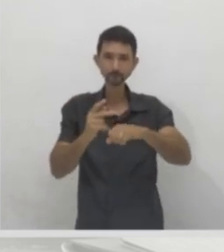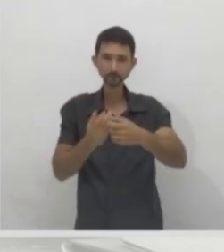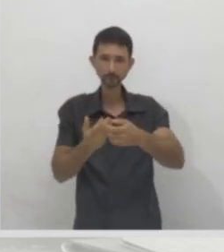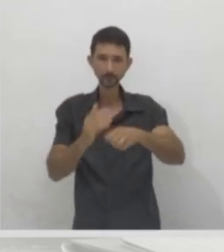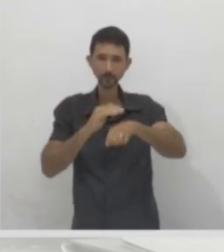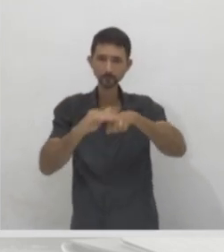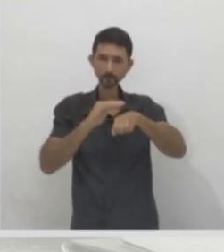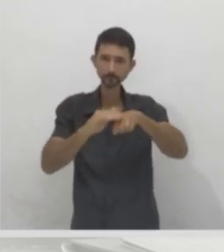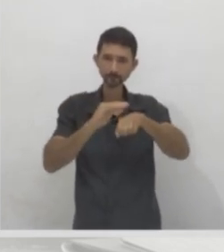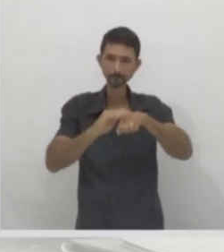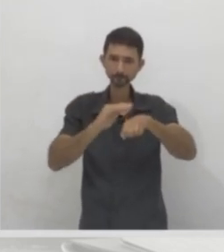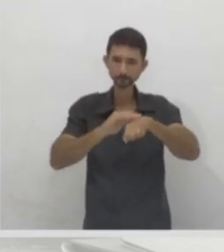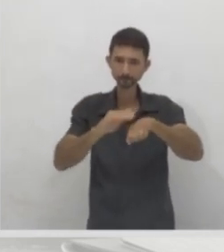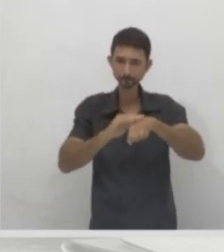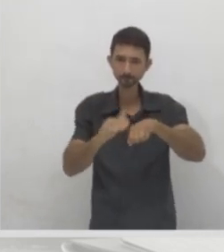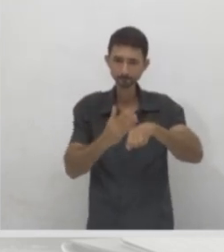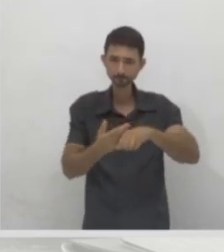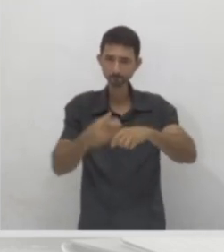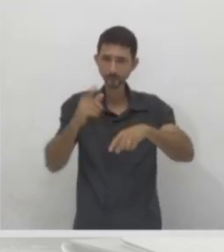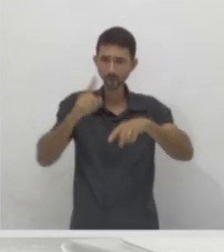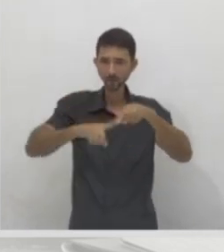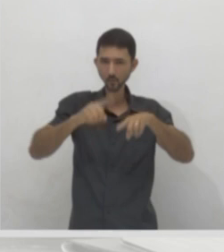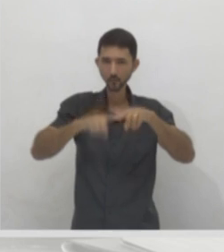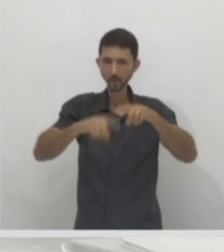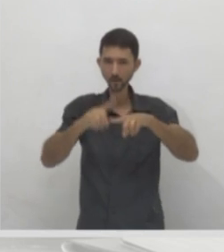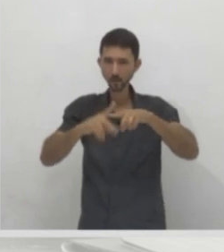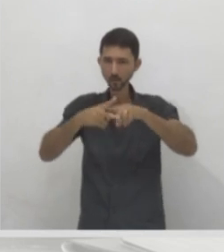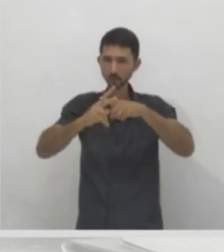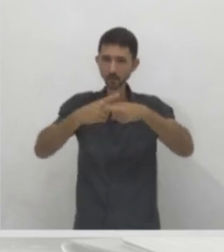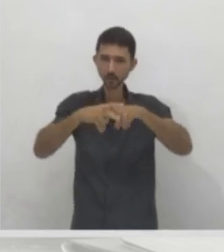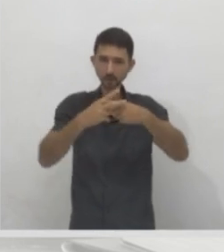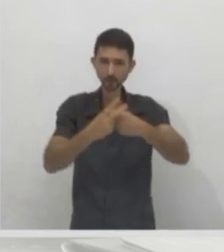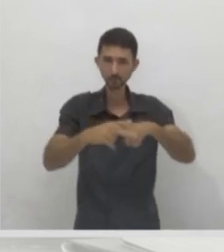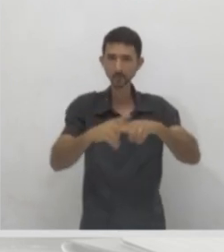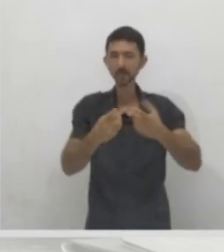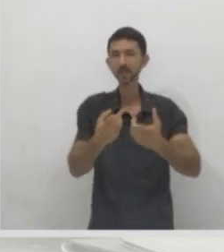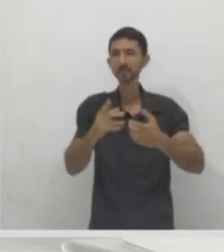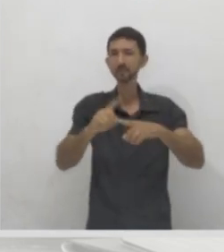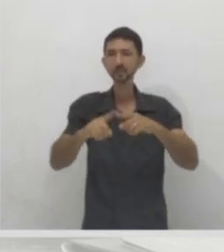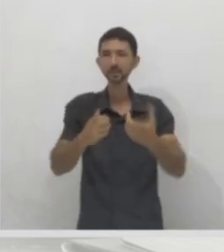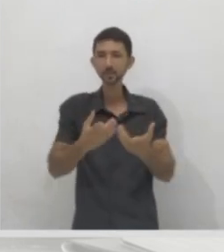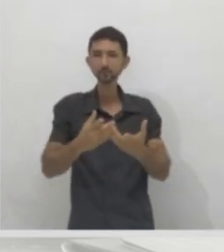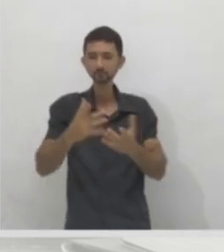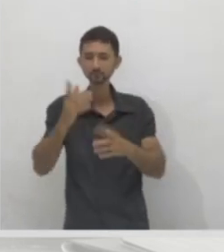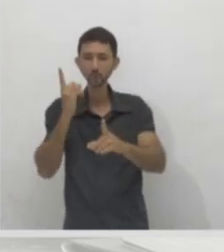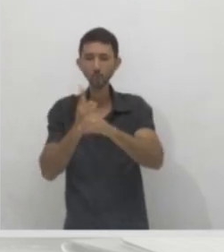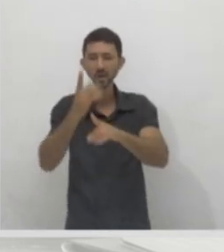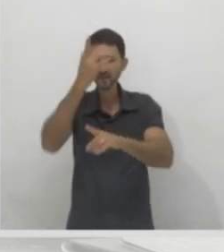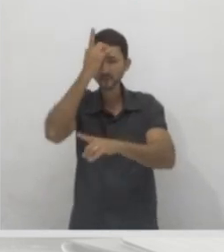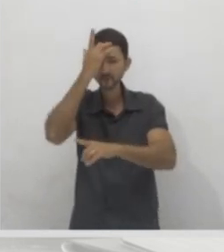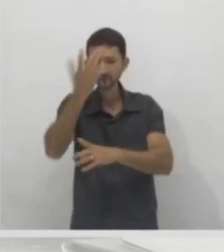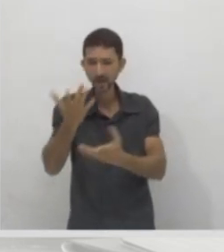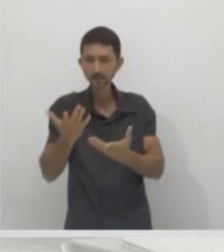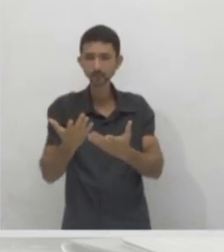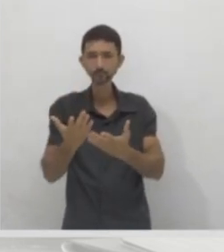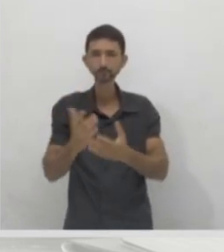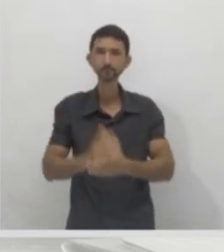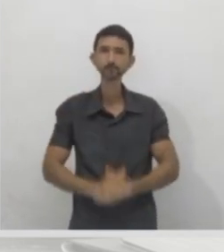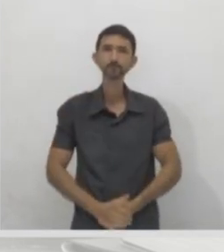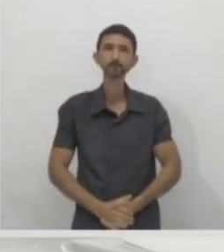um nível mais primitivo de ferramentas, ok? Feito de materiais mais facilmente encontrados na